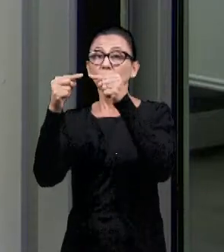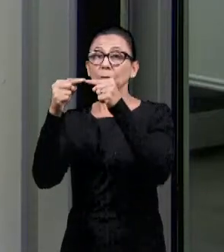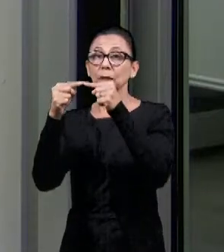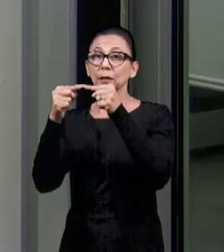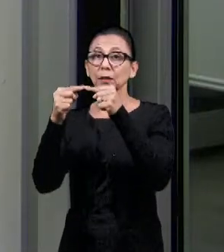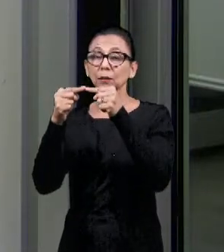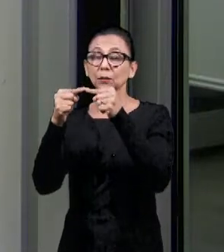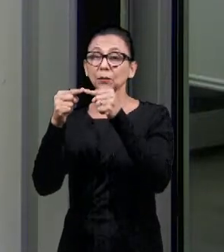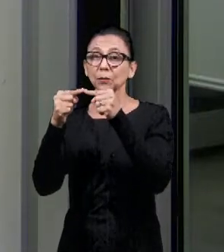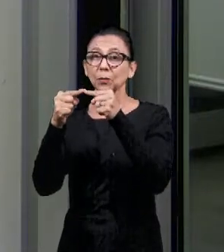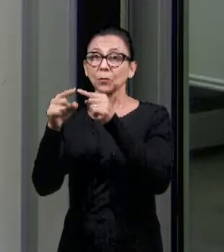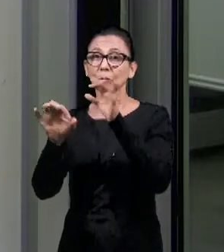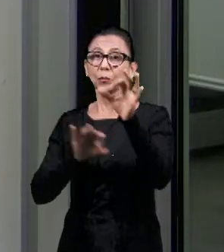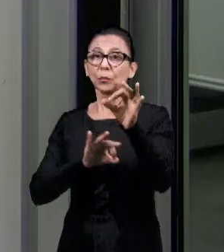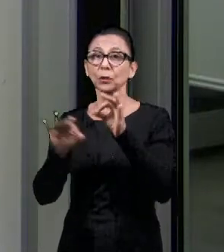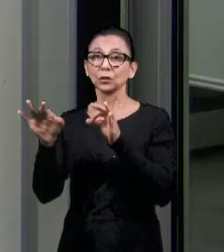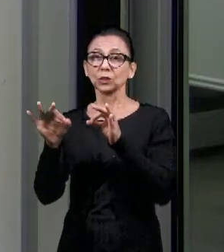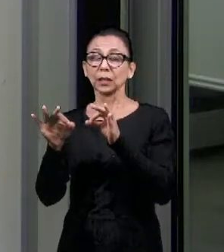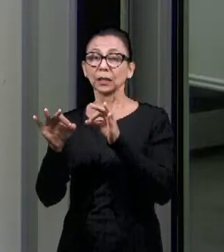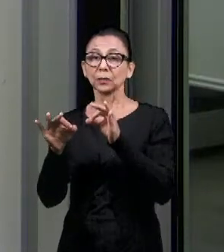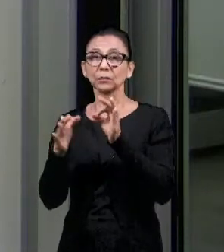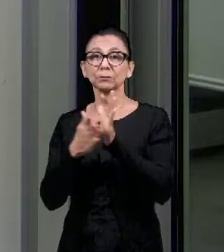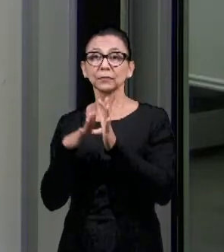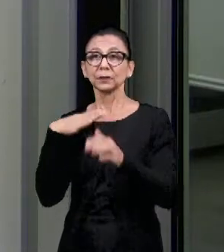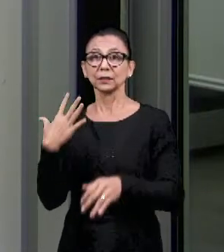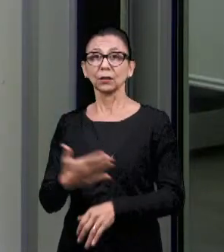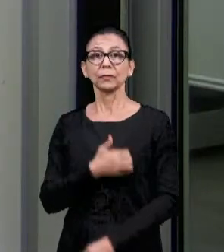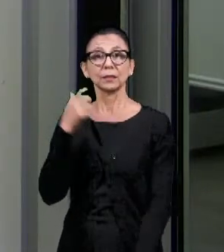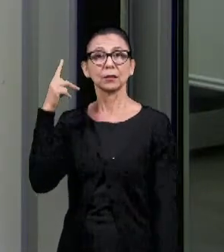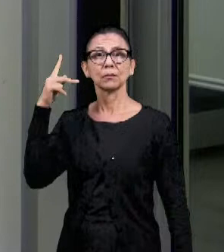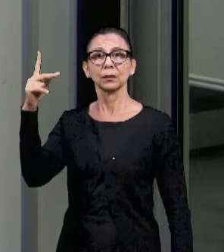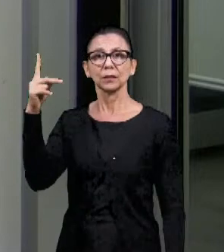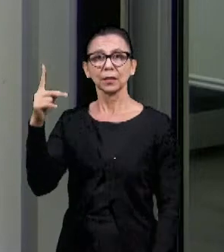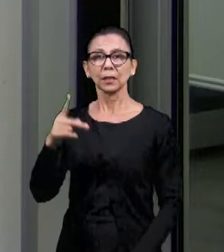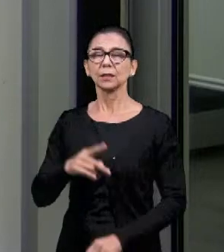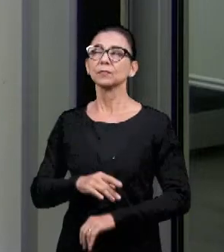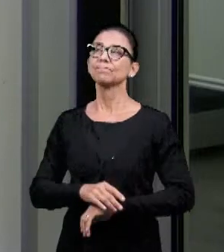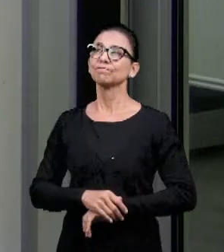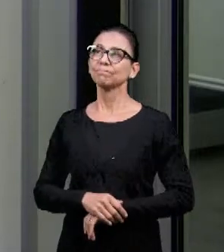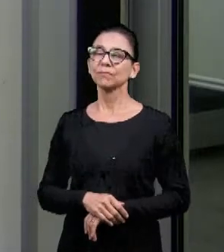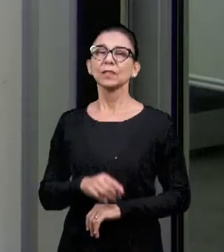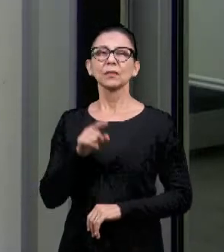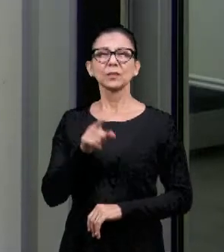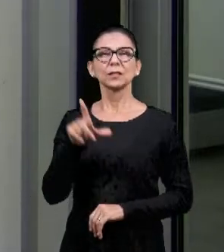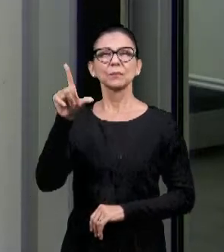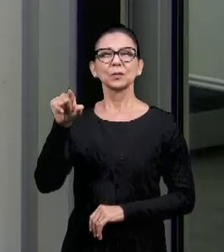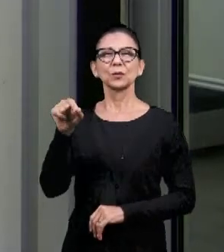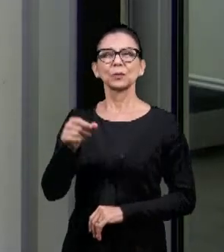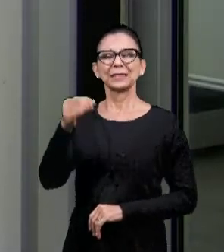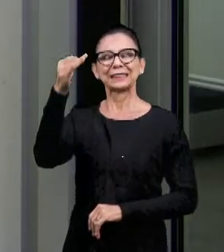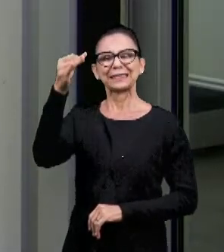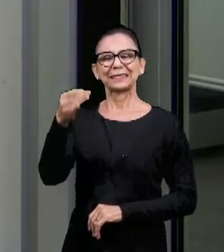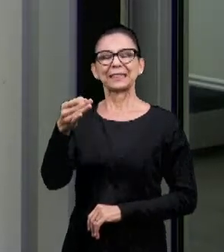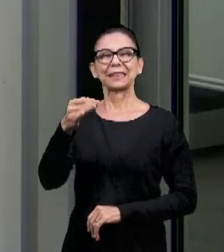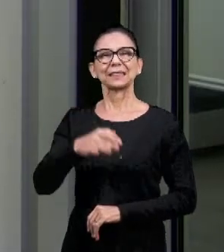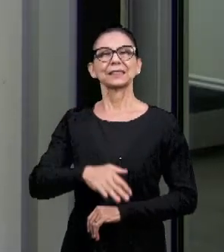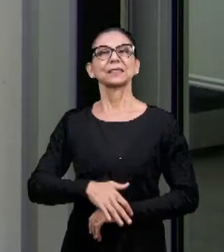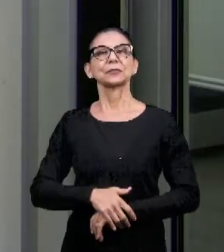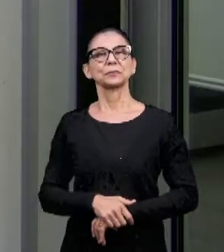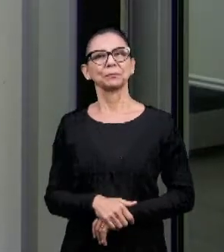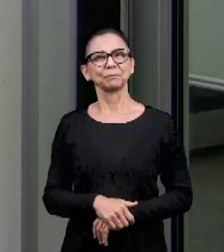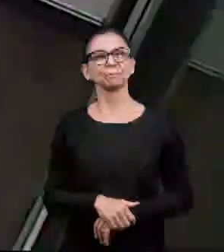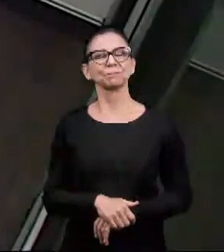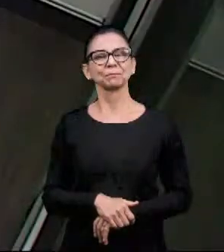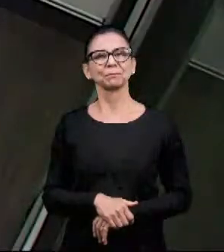então você tomou a decisão segura, a decisão sábia, você fez a boa escolha.